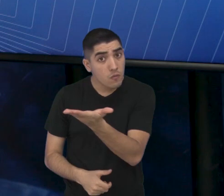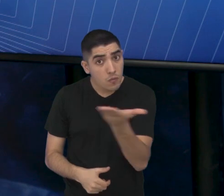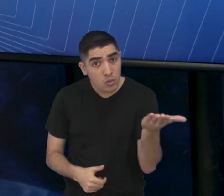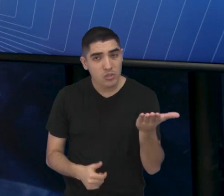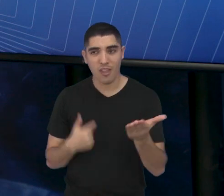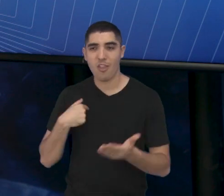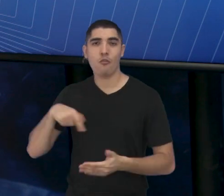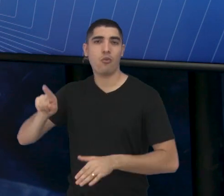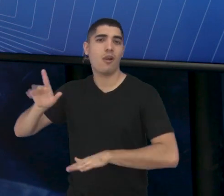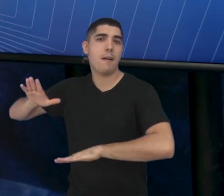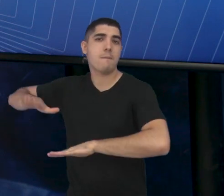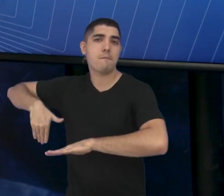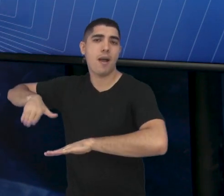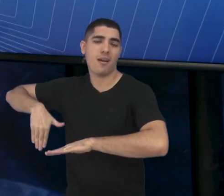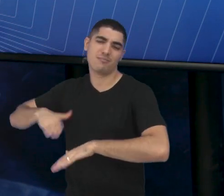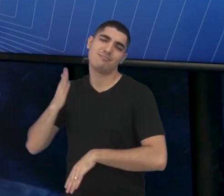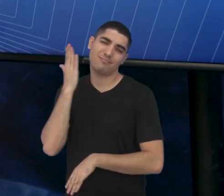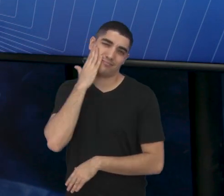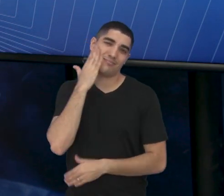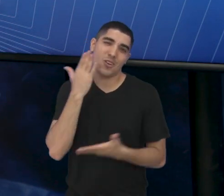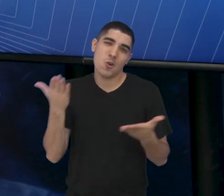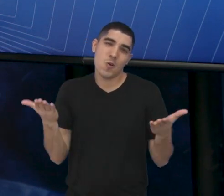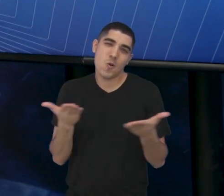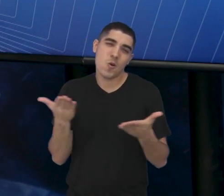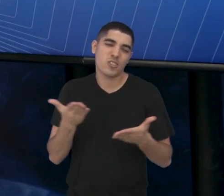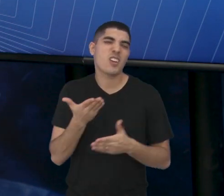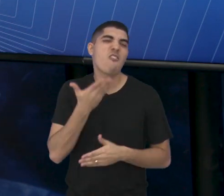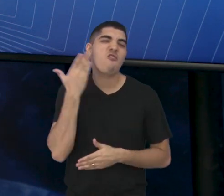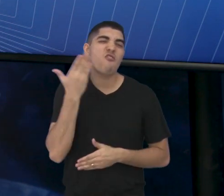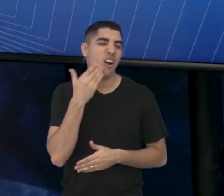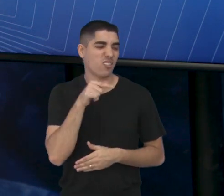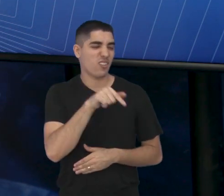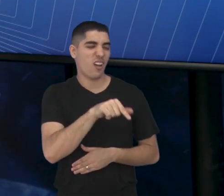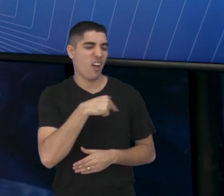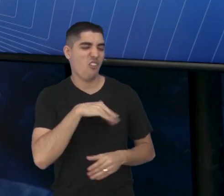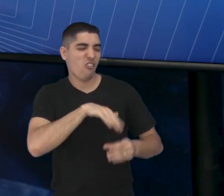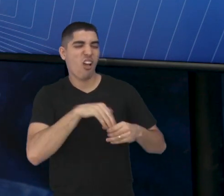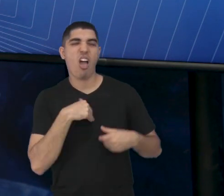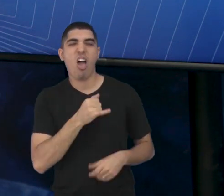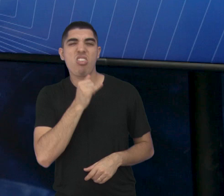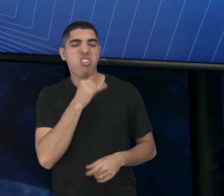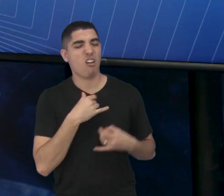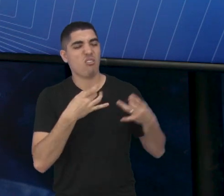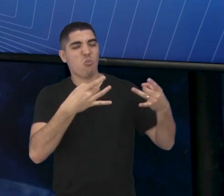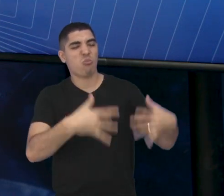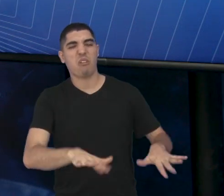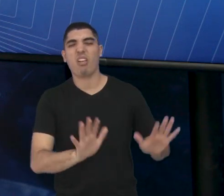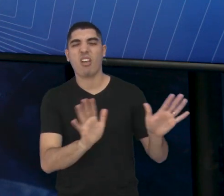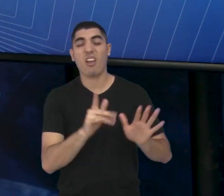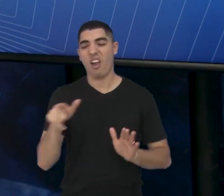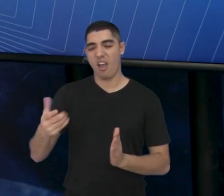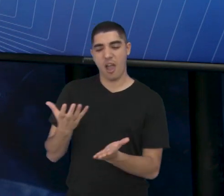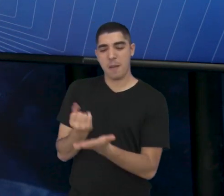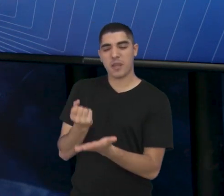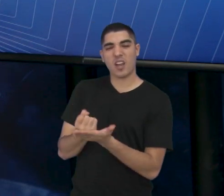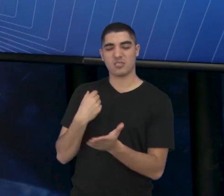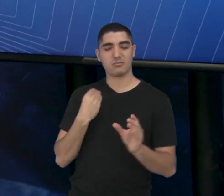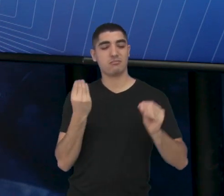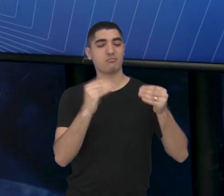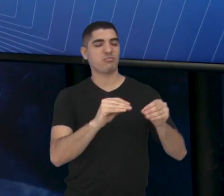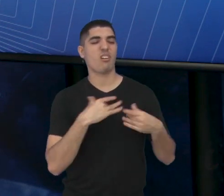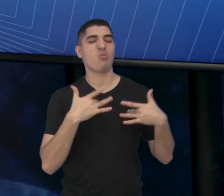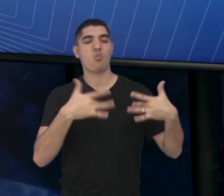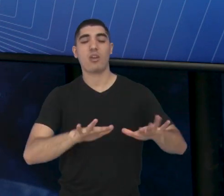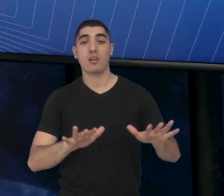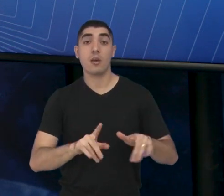você vá para a praia, eu sei que hoje em dia é mais fácil a gente justificar ali, porque você pode fazer do aplicativo, de onde você